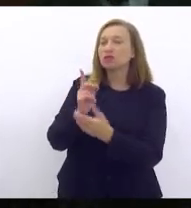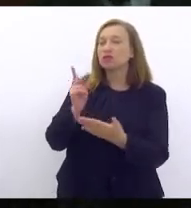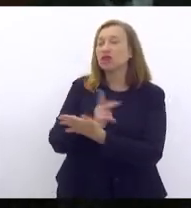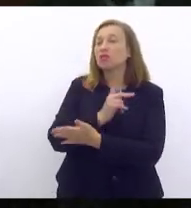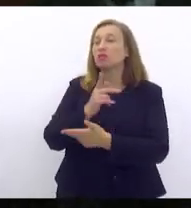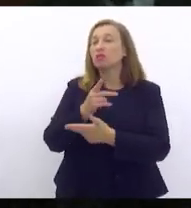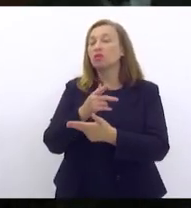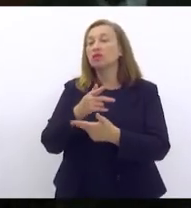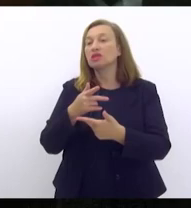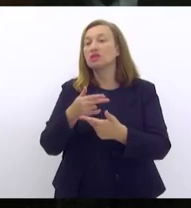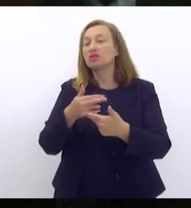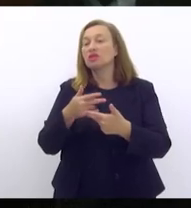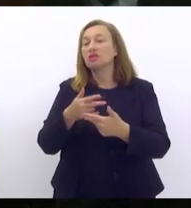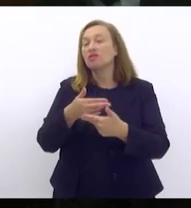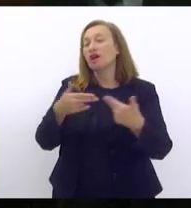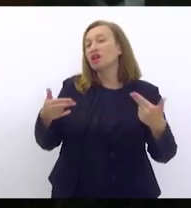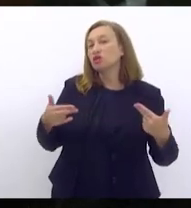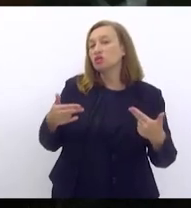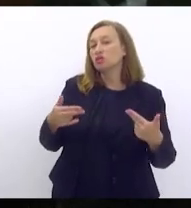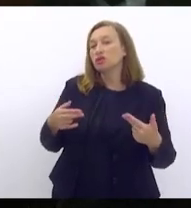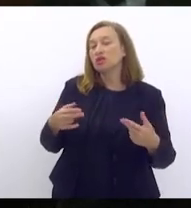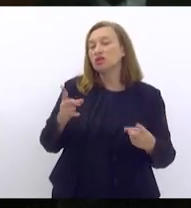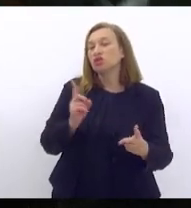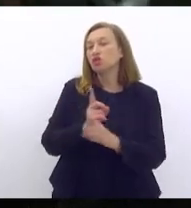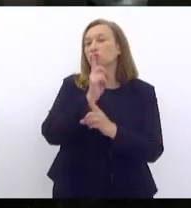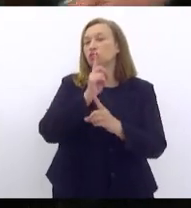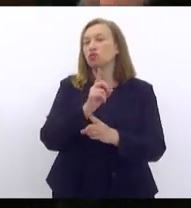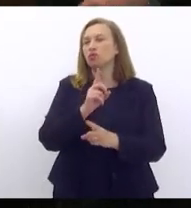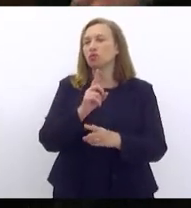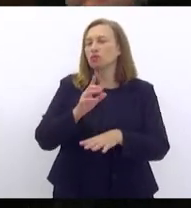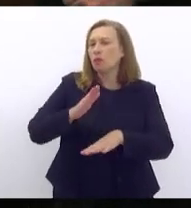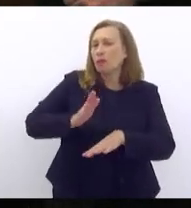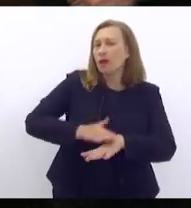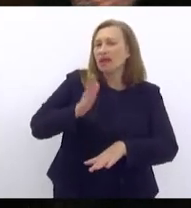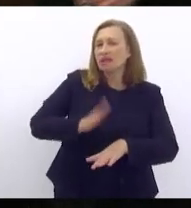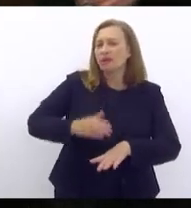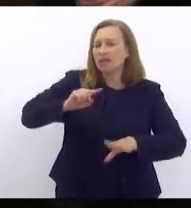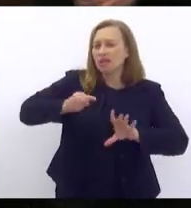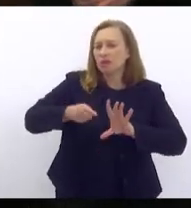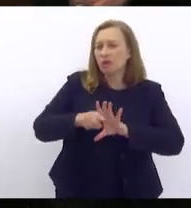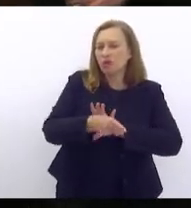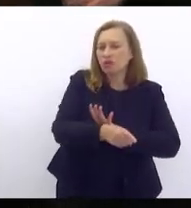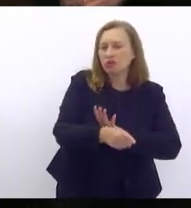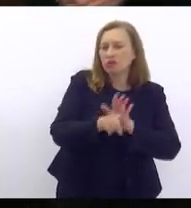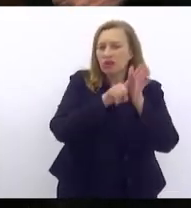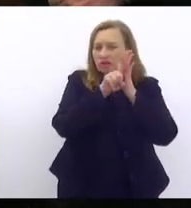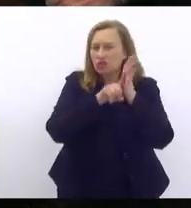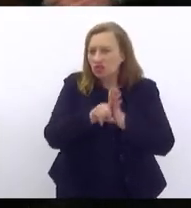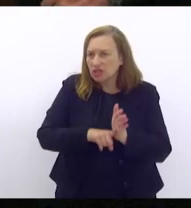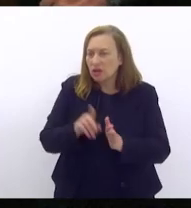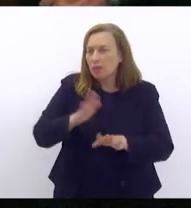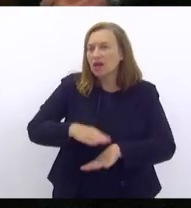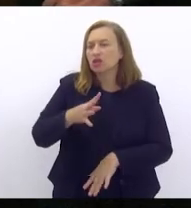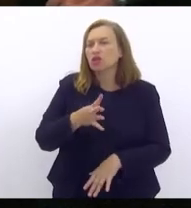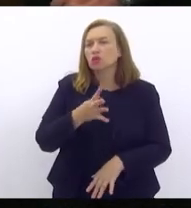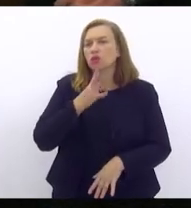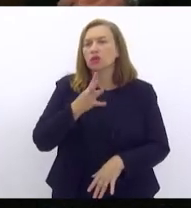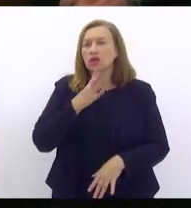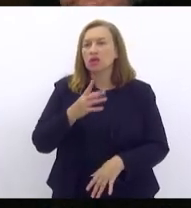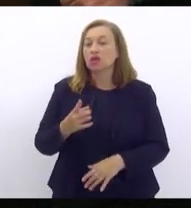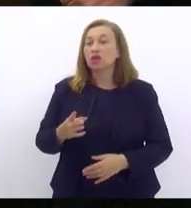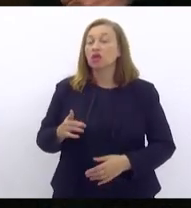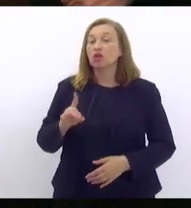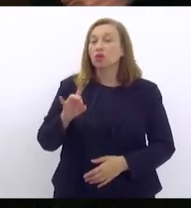presidente. Quanto mais mexe, mais fede essa máfia do reboque no Estado do Rio de Janeiro. Ela, a única vez que ela abriu a